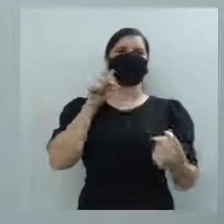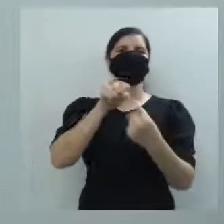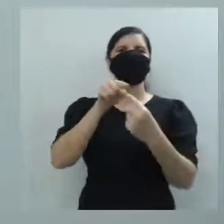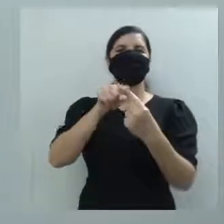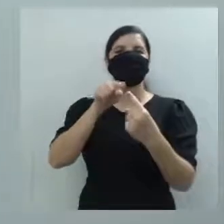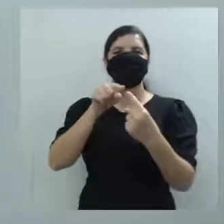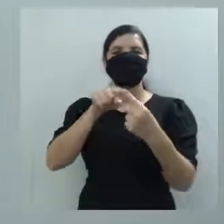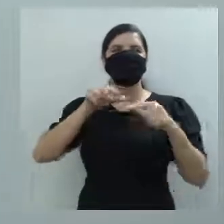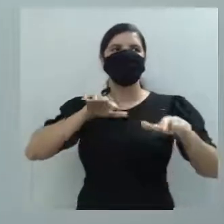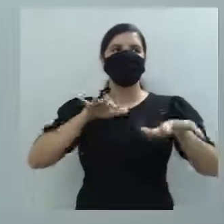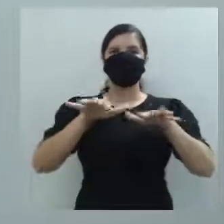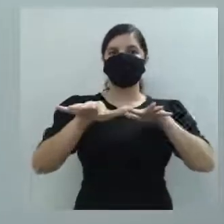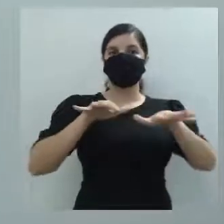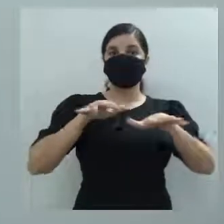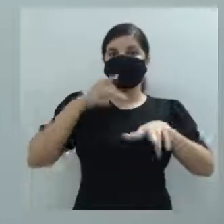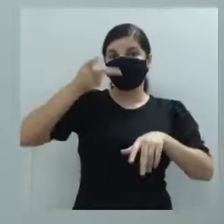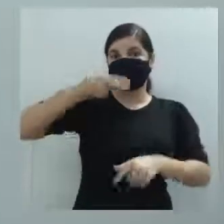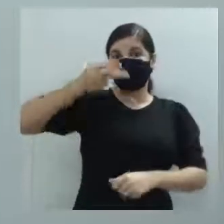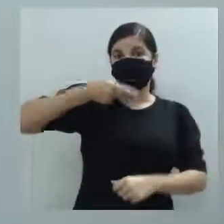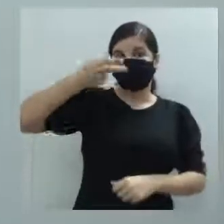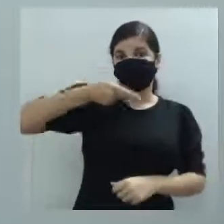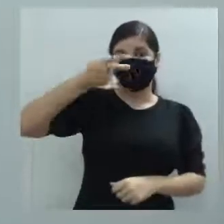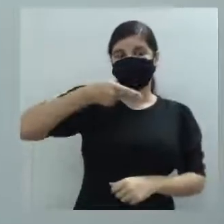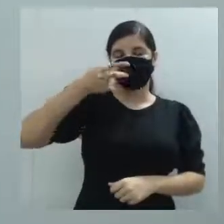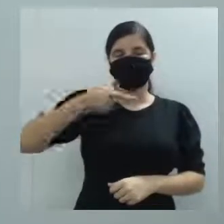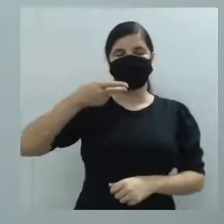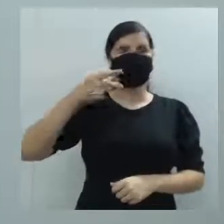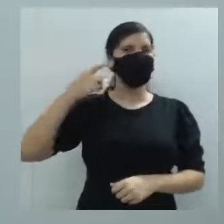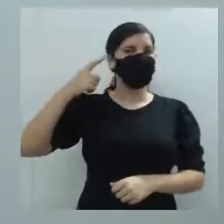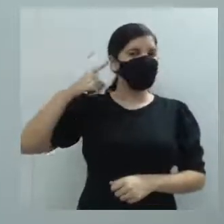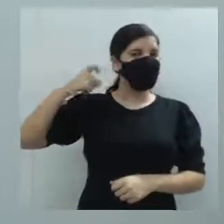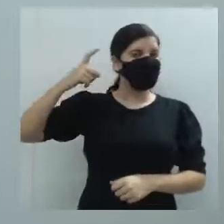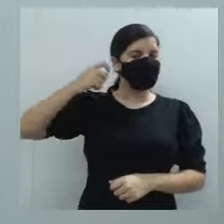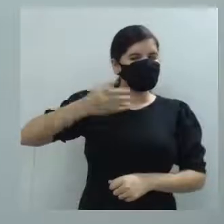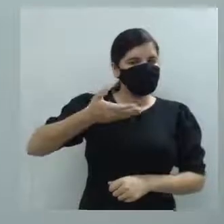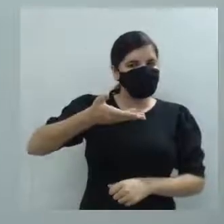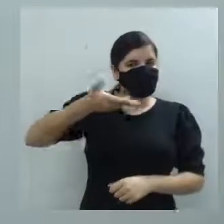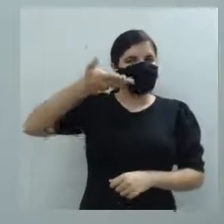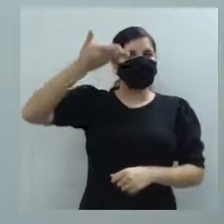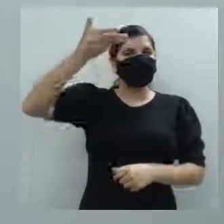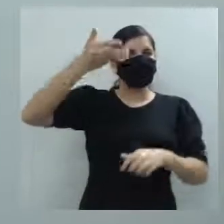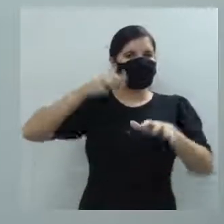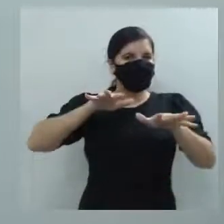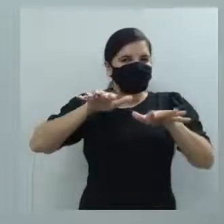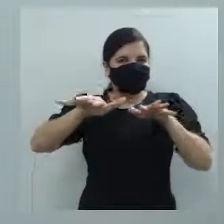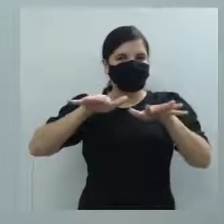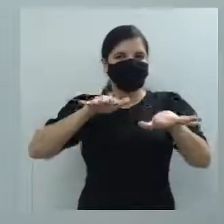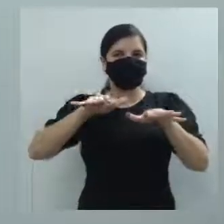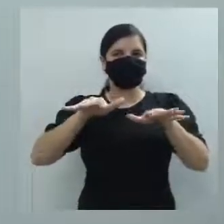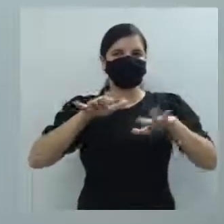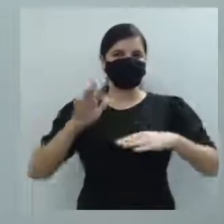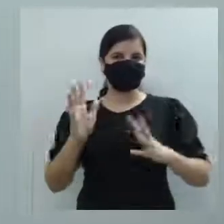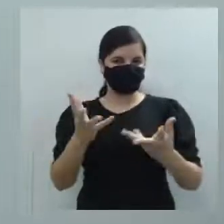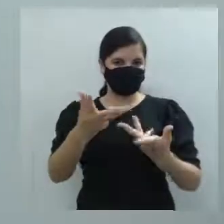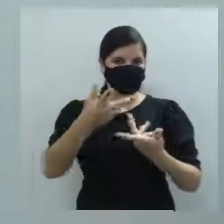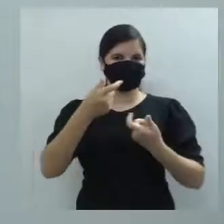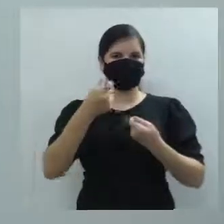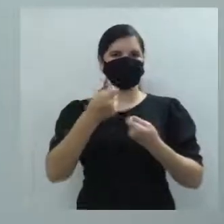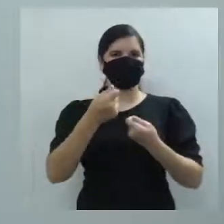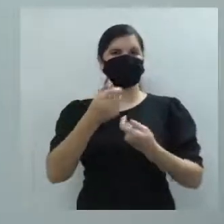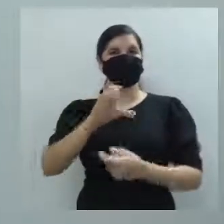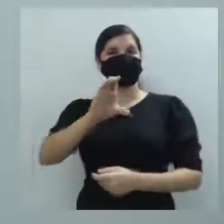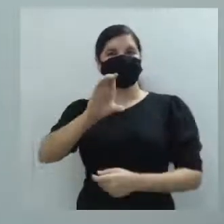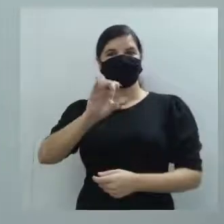Da entoação, da fala, da melodia da fala, do ritmo, da fluência. E o